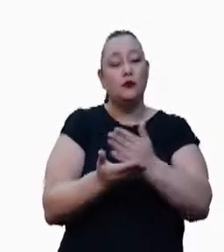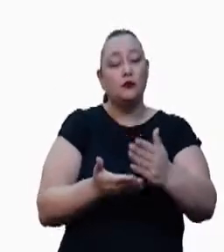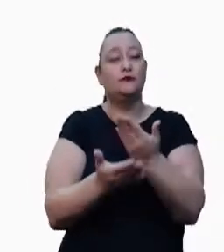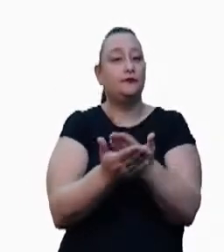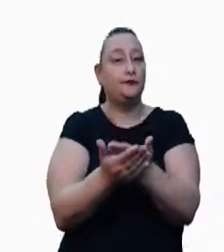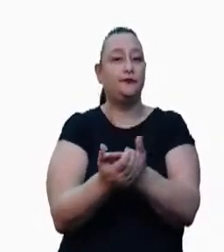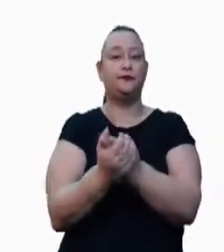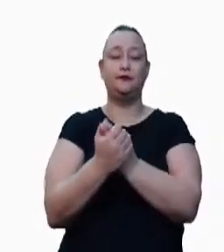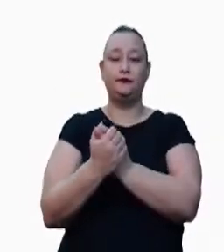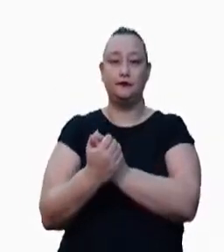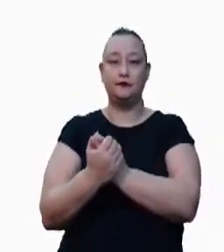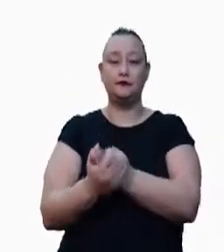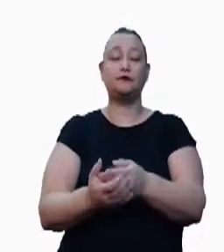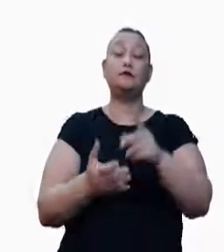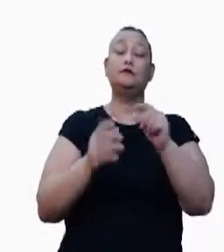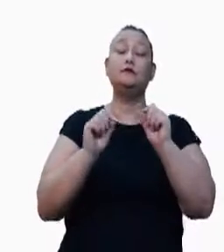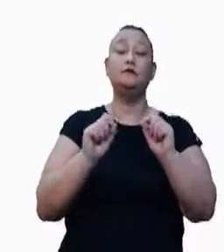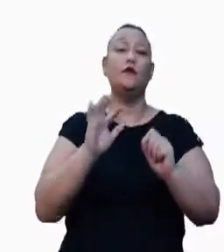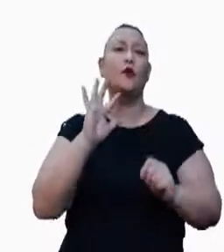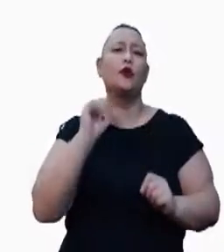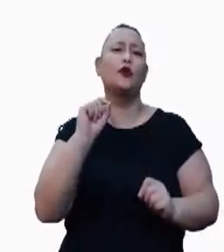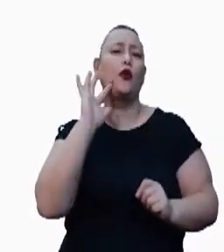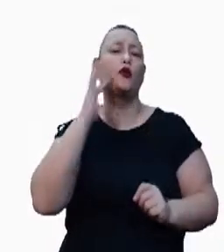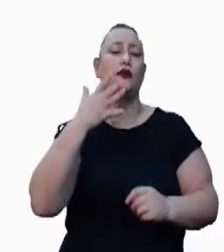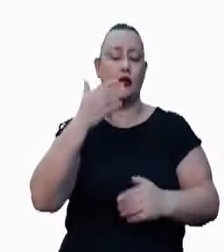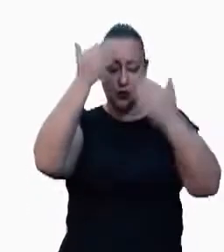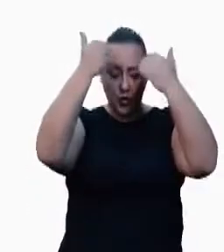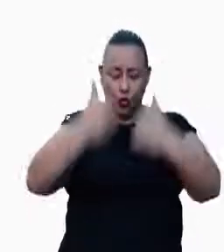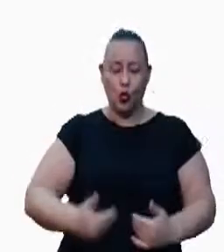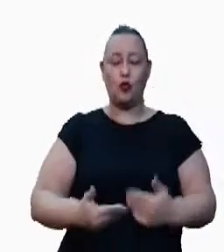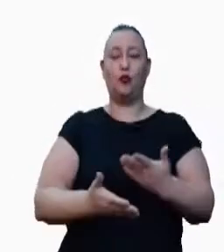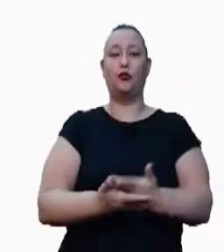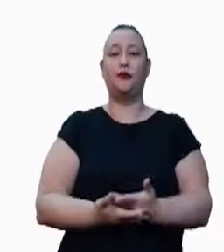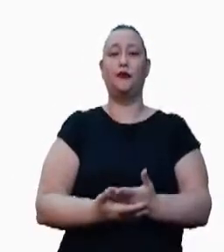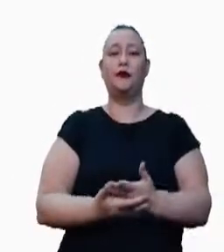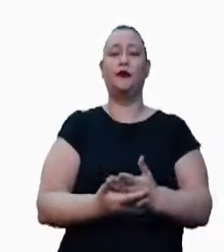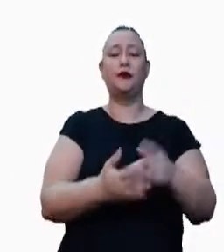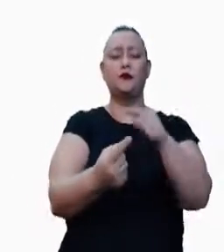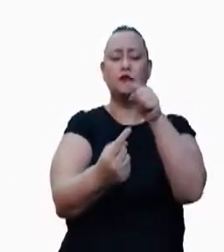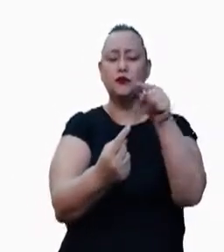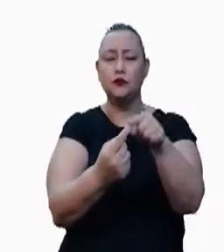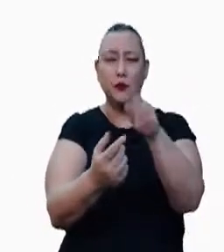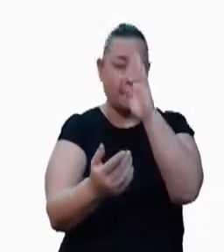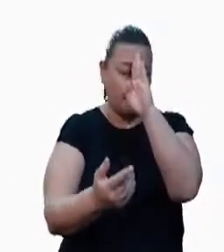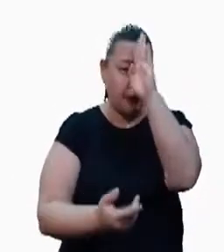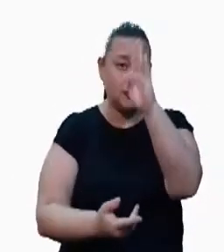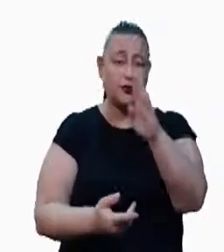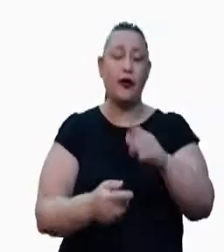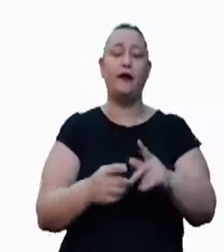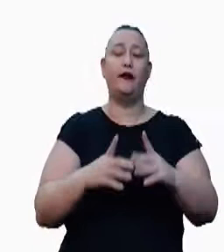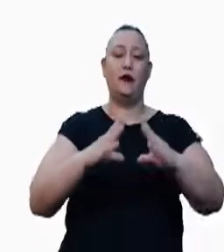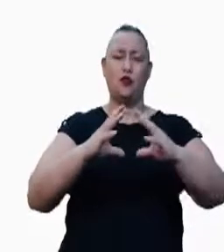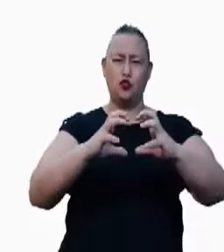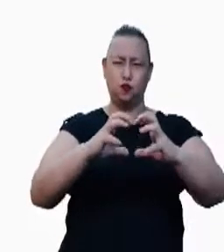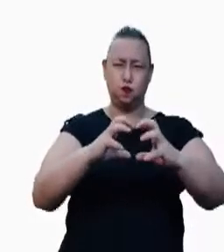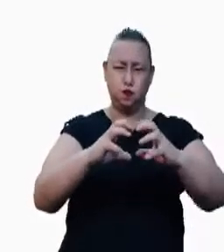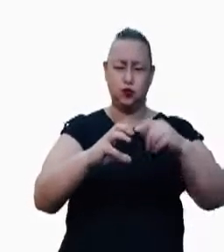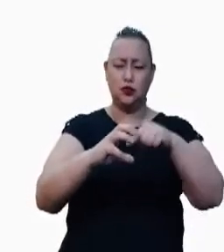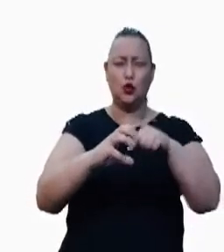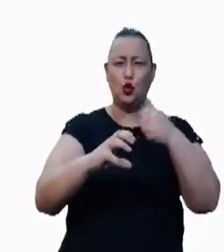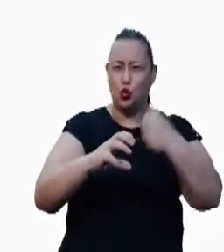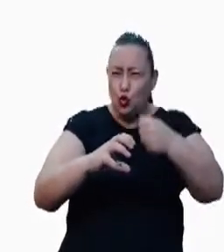estudos. Então, qual é a ação da toxina botulínica? Ela está diretamente ligada ao potencial de relaxamento dos músculos.